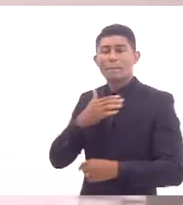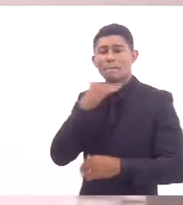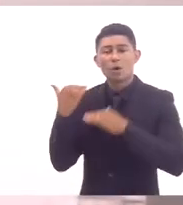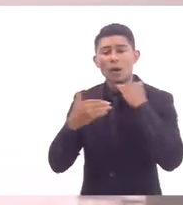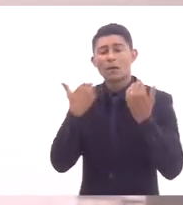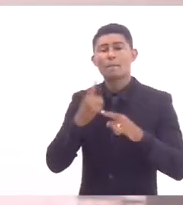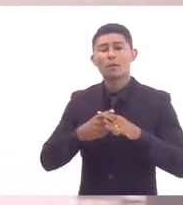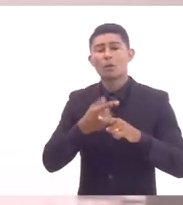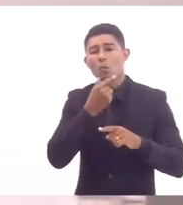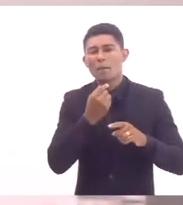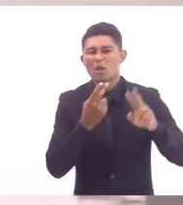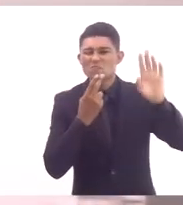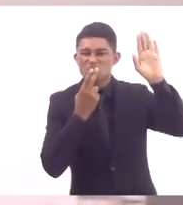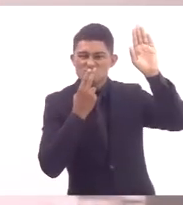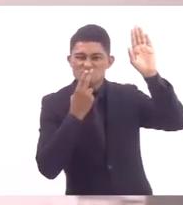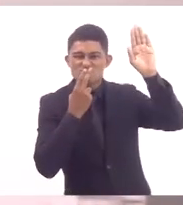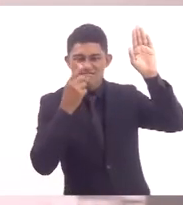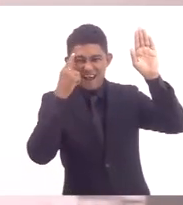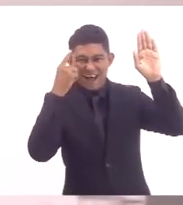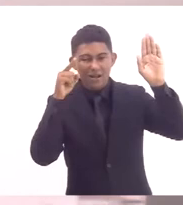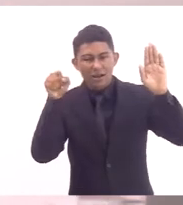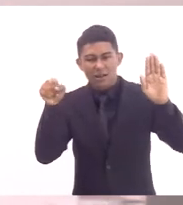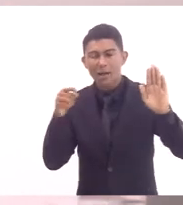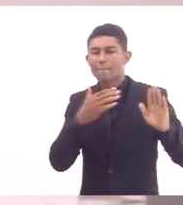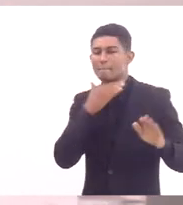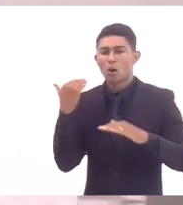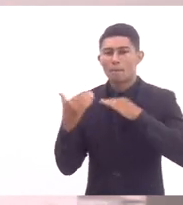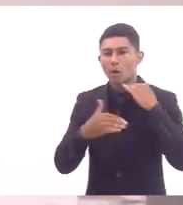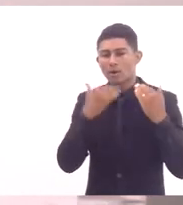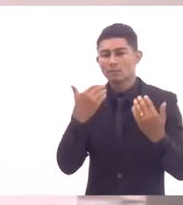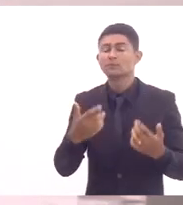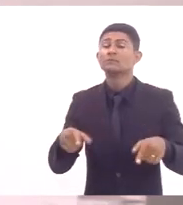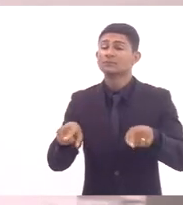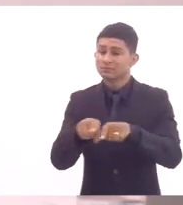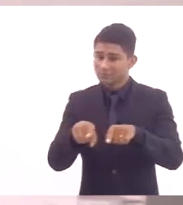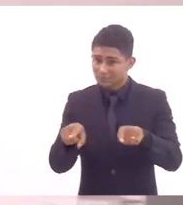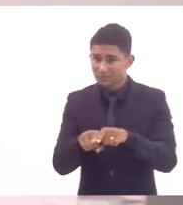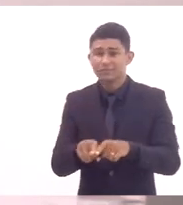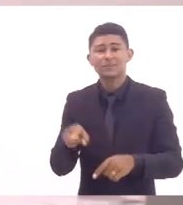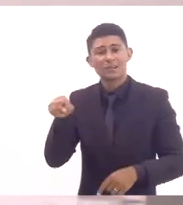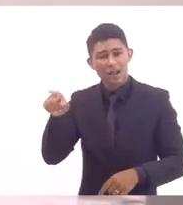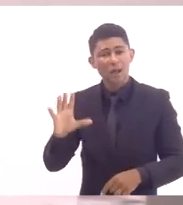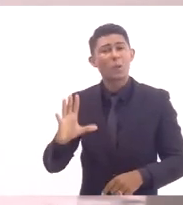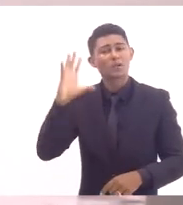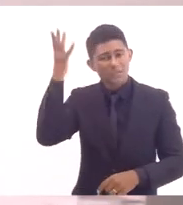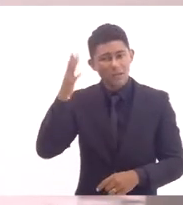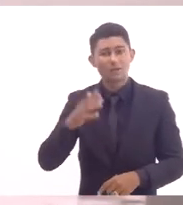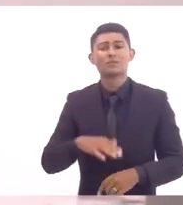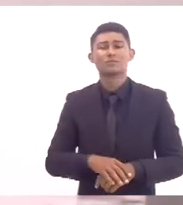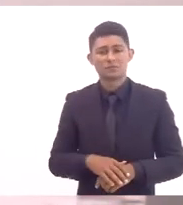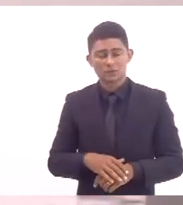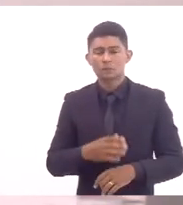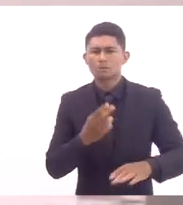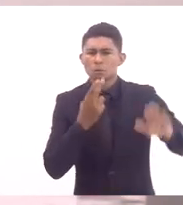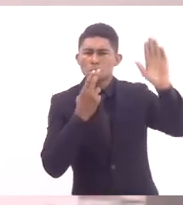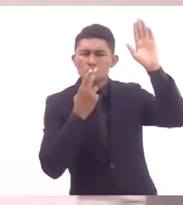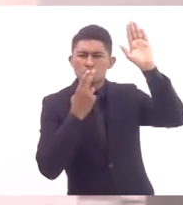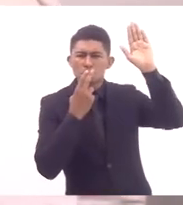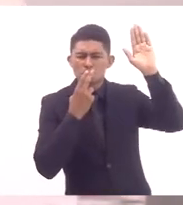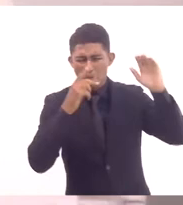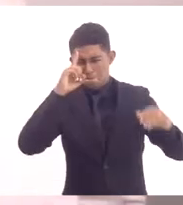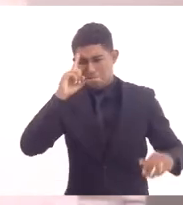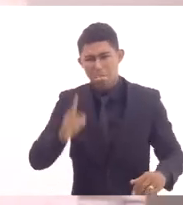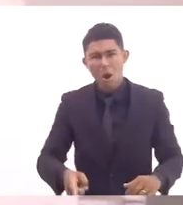nascer E eu perdi duas parentes que foram cremados informa os crematórios do Hitler